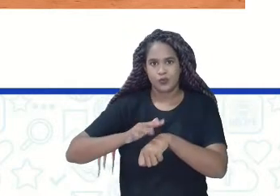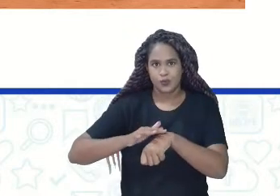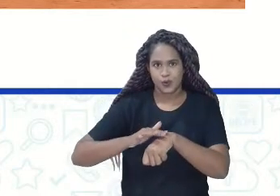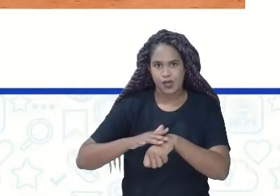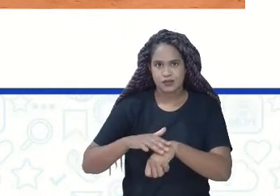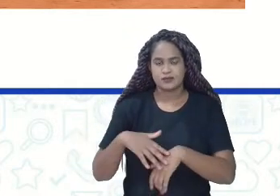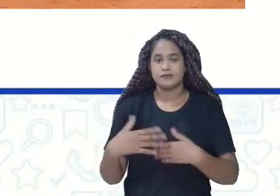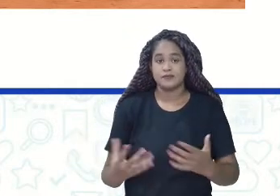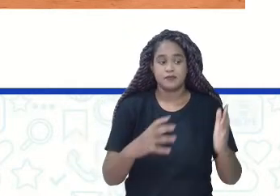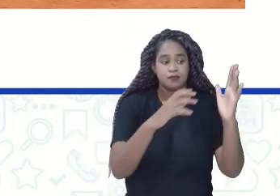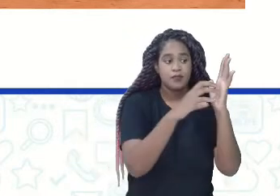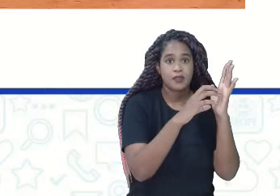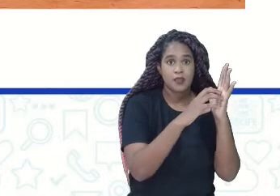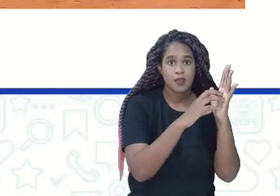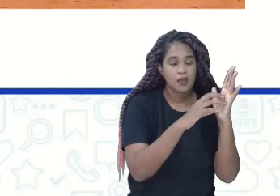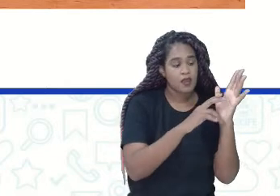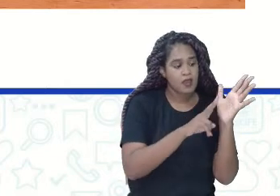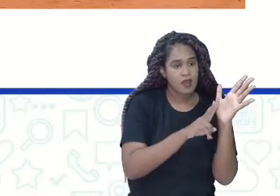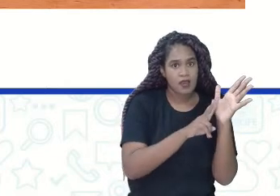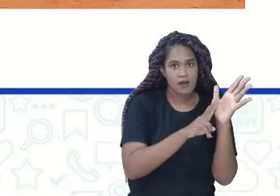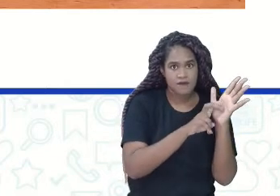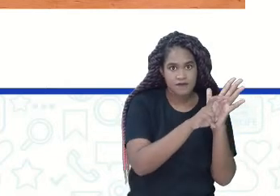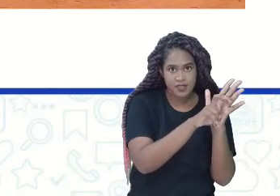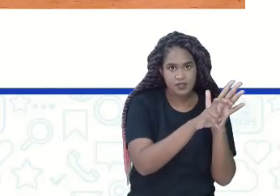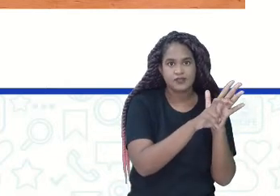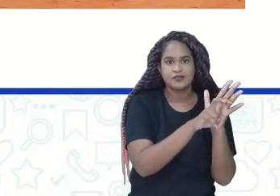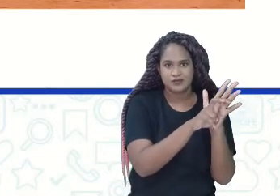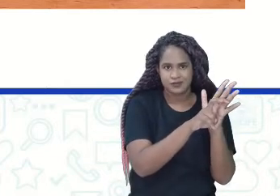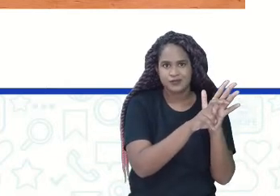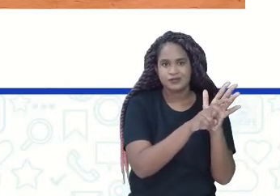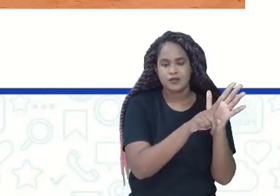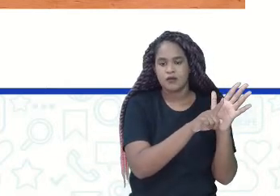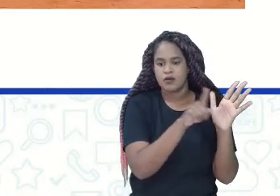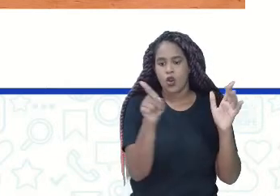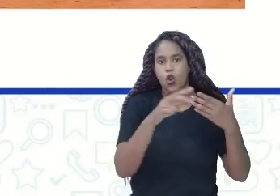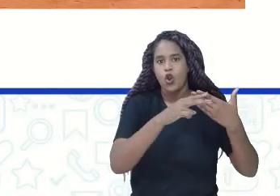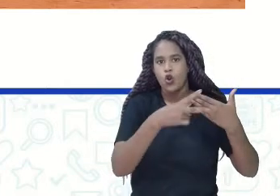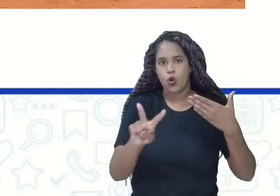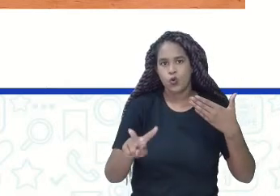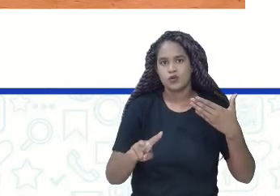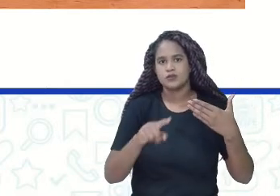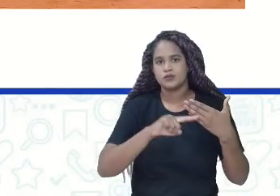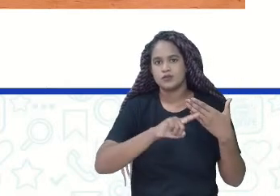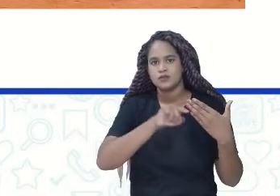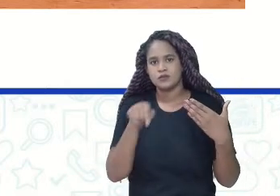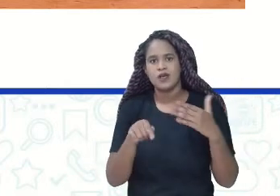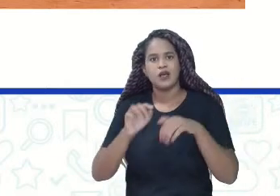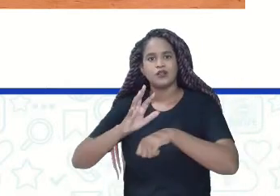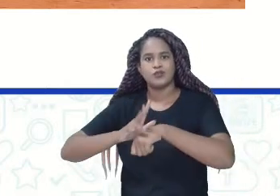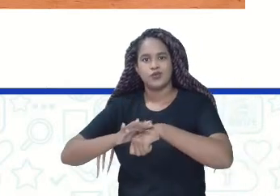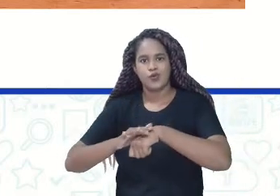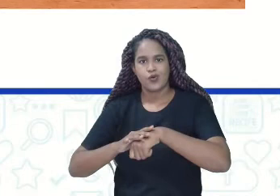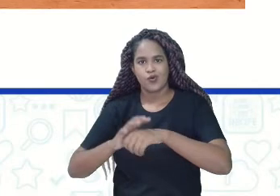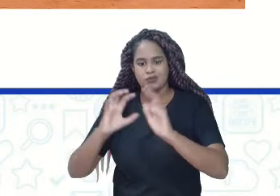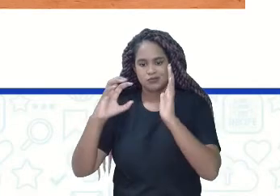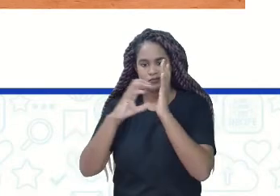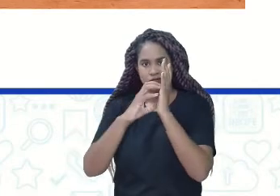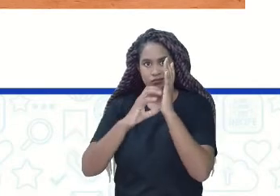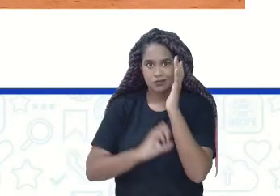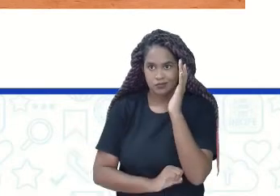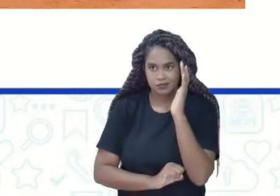é o vírus causador da AIDS que vai atacar as células específicas do sistema imunológico.